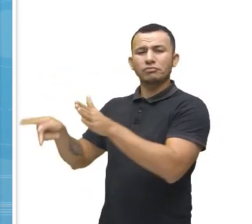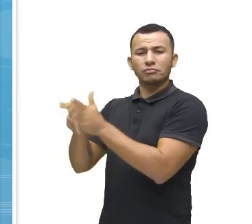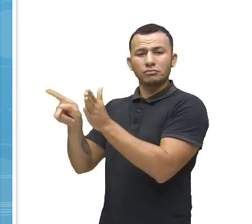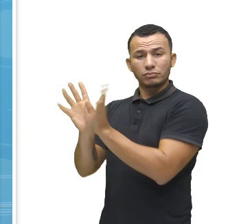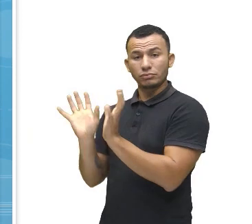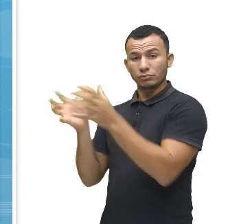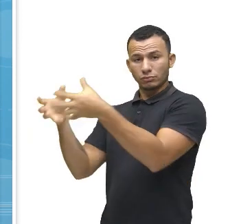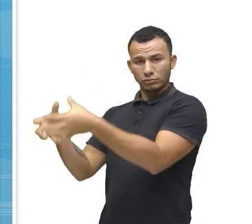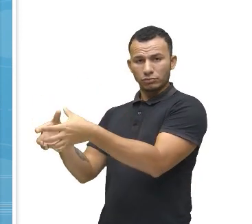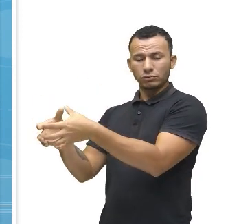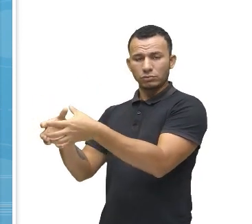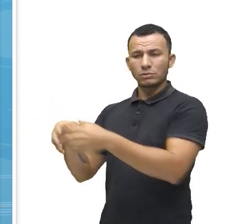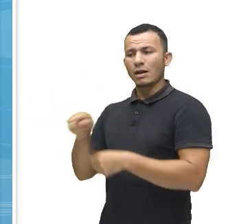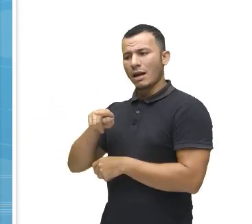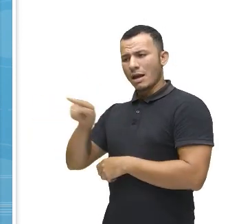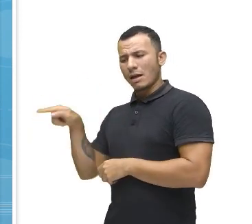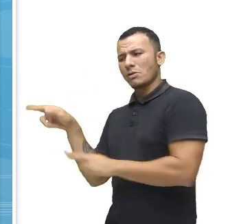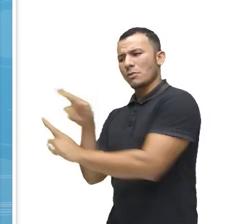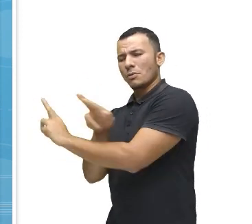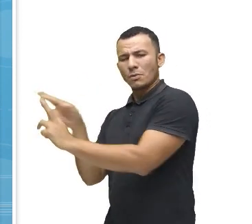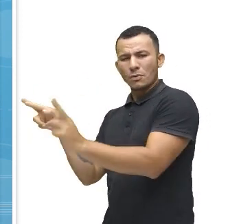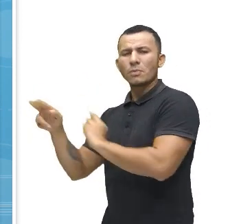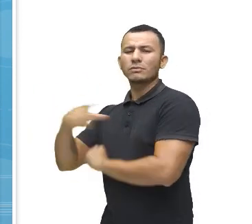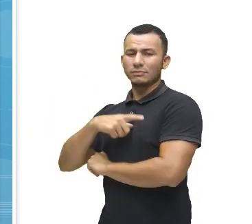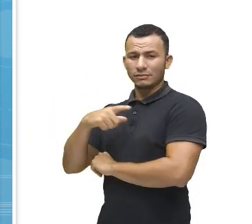si. Se relacionavam entre si.